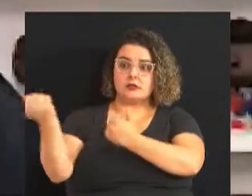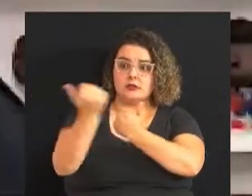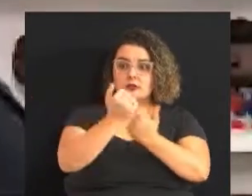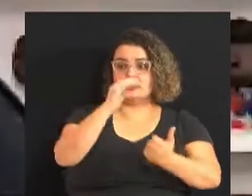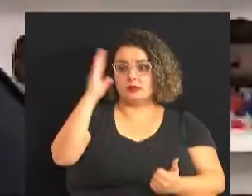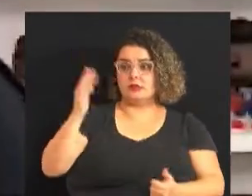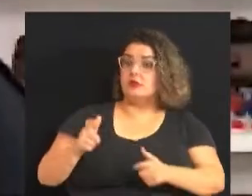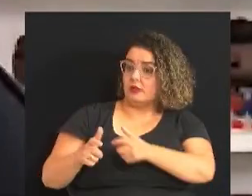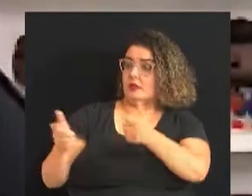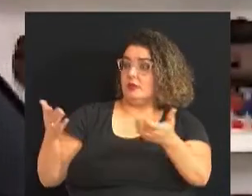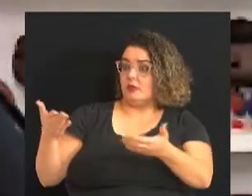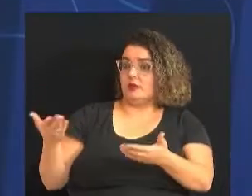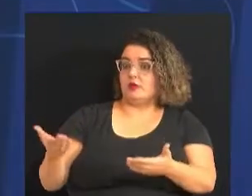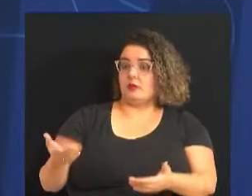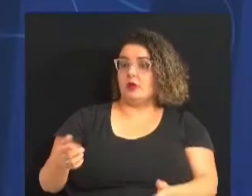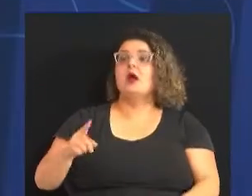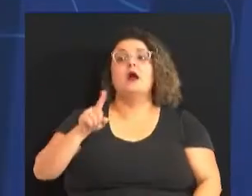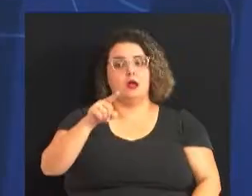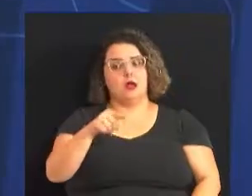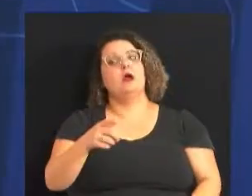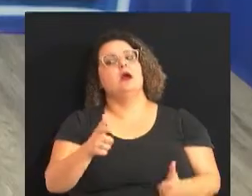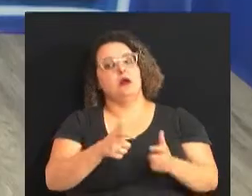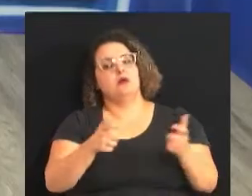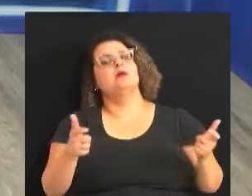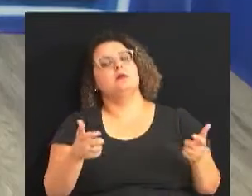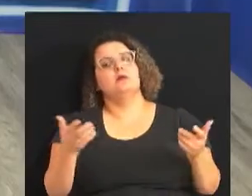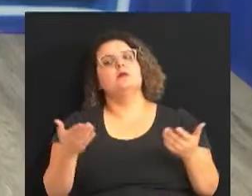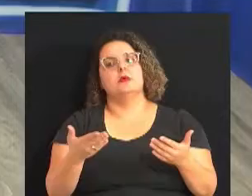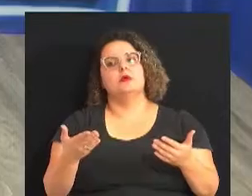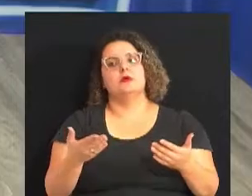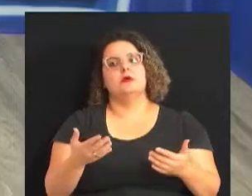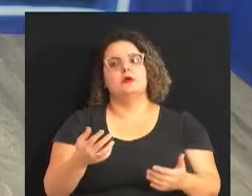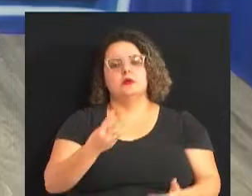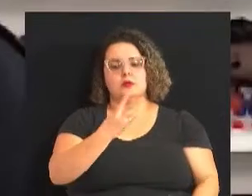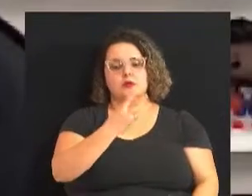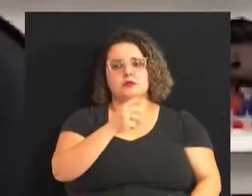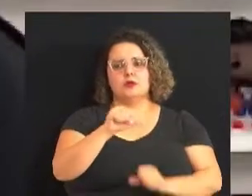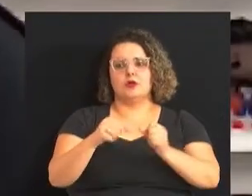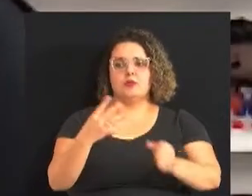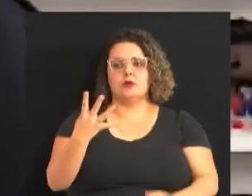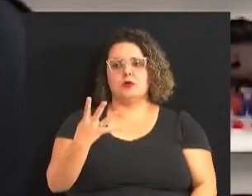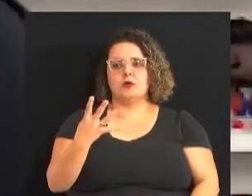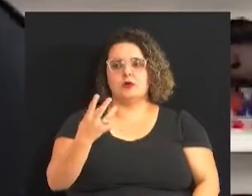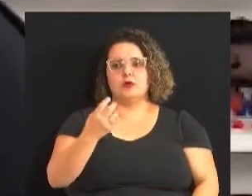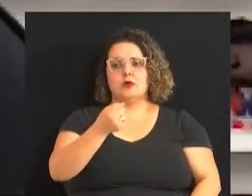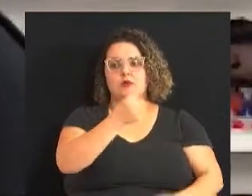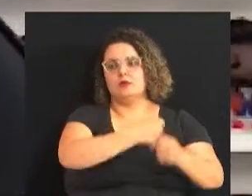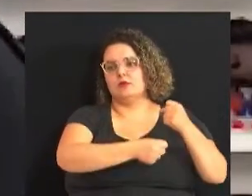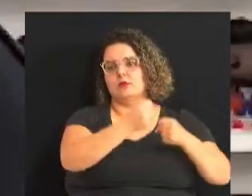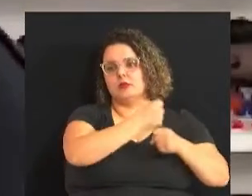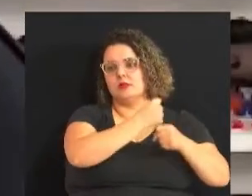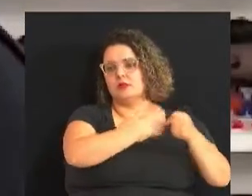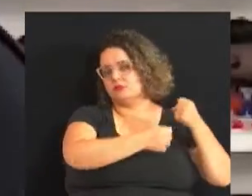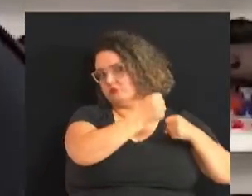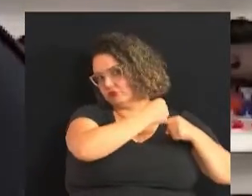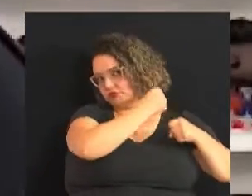né? Depende, se o jogo. Aumentou de 3 para 4 no ano passado ou retrasado. Cara,